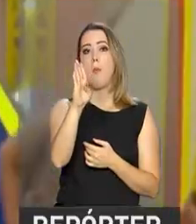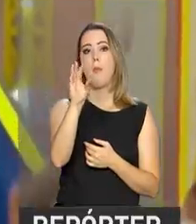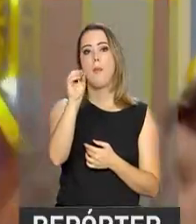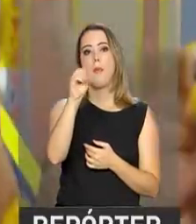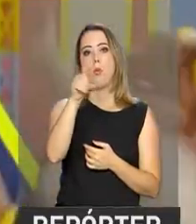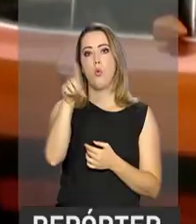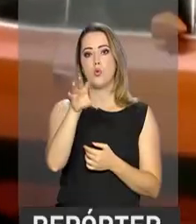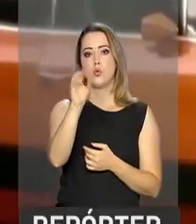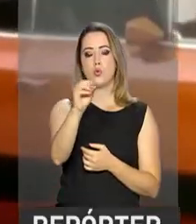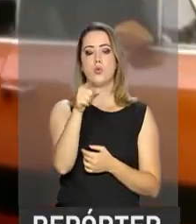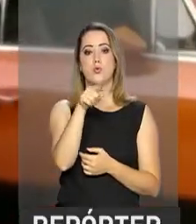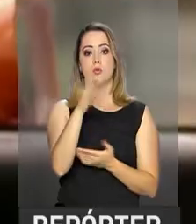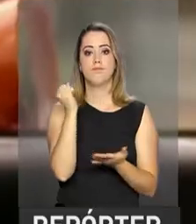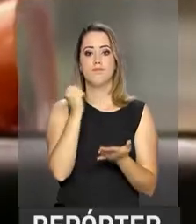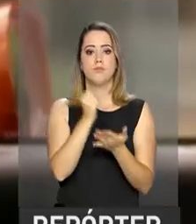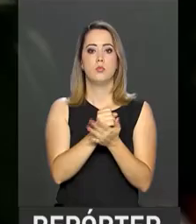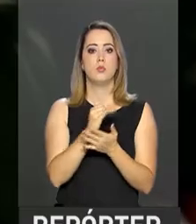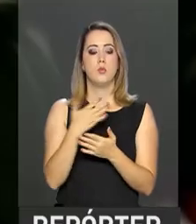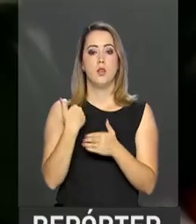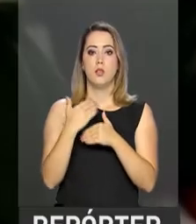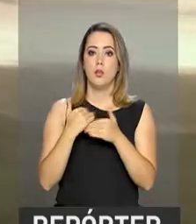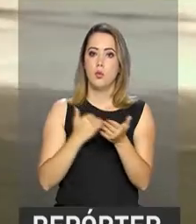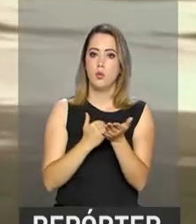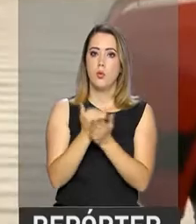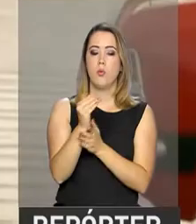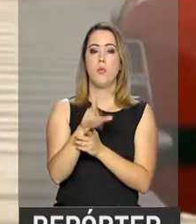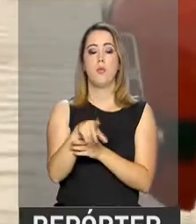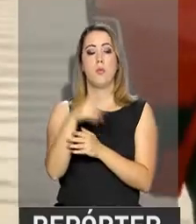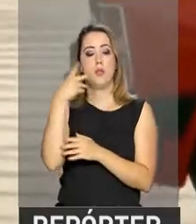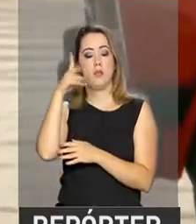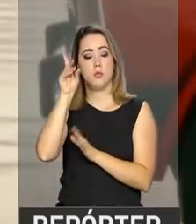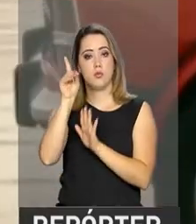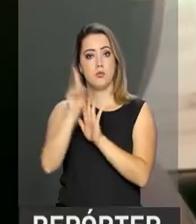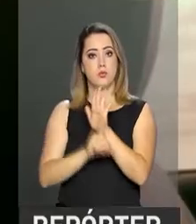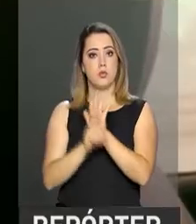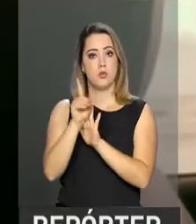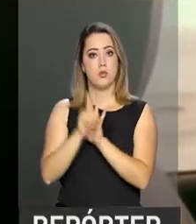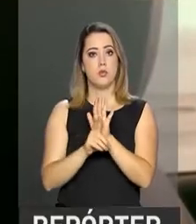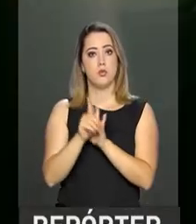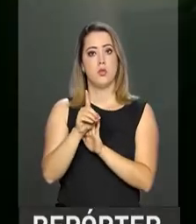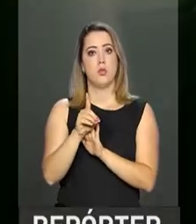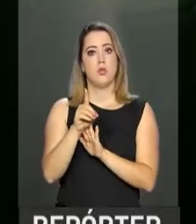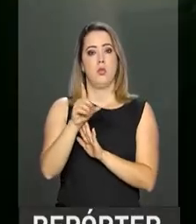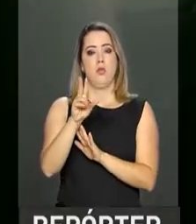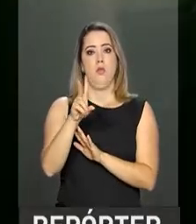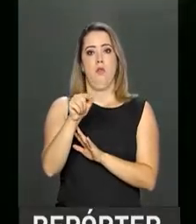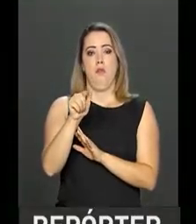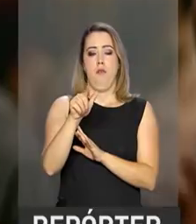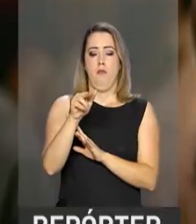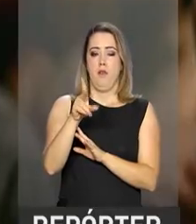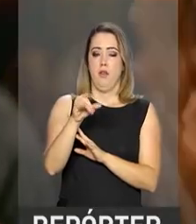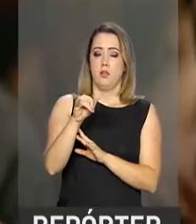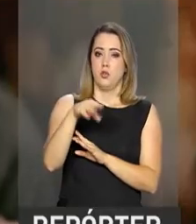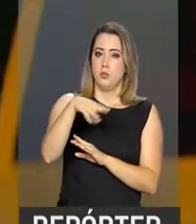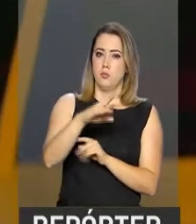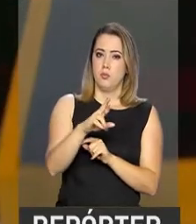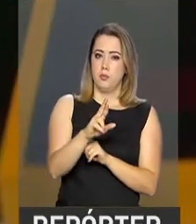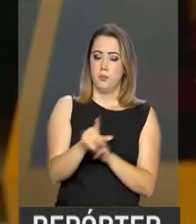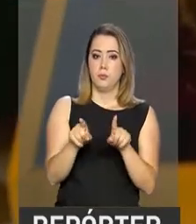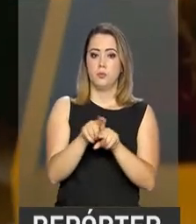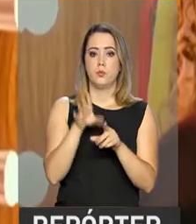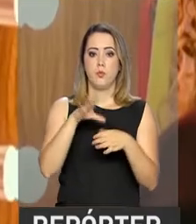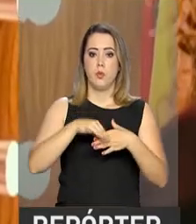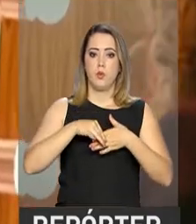filme marca a estréia de daniel rezende na direção e é estrelado por vladimir brichta e leandra leal a seleção foi